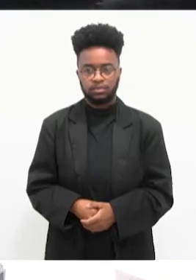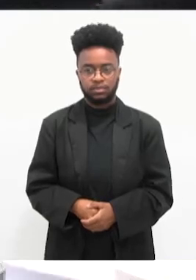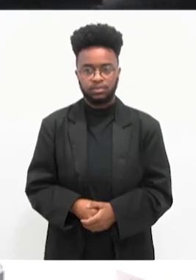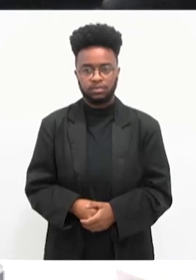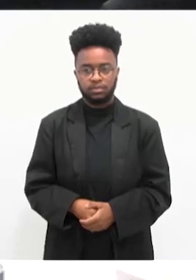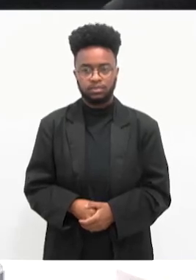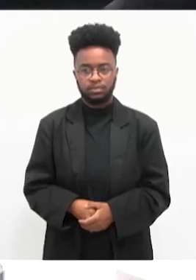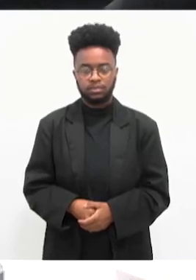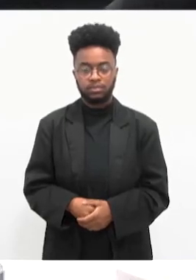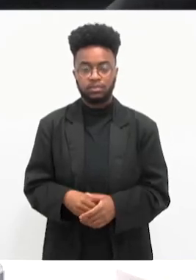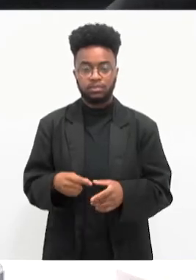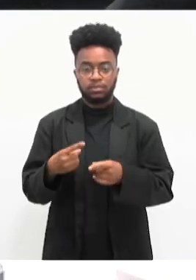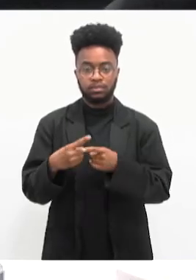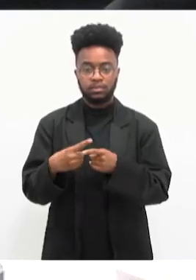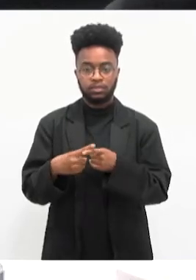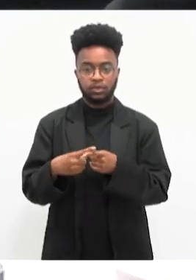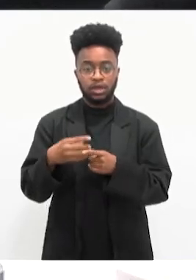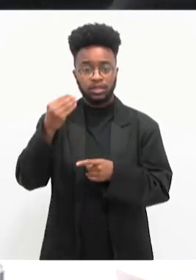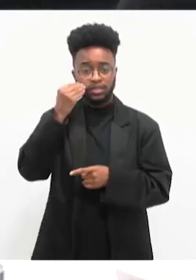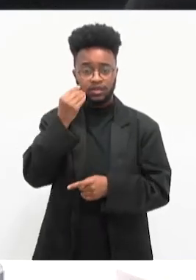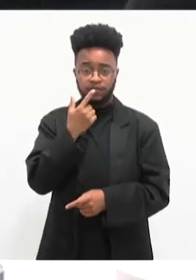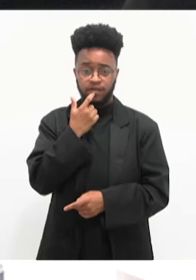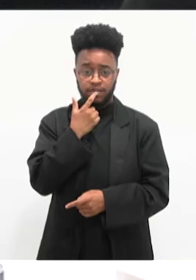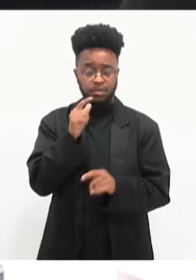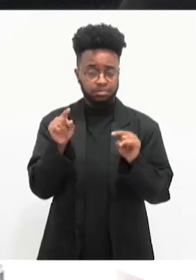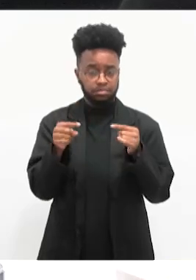porque o teste vermelho é para isso.